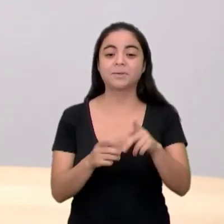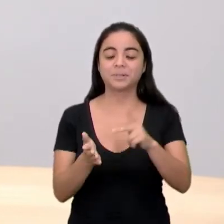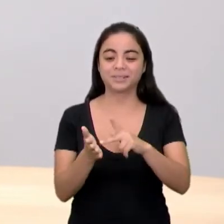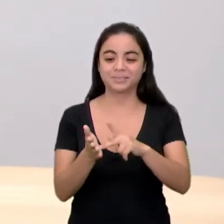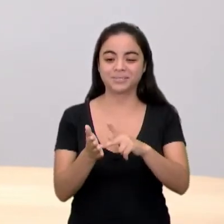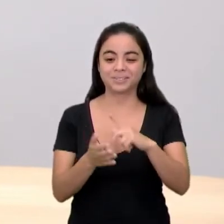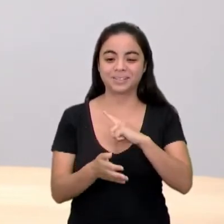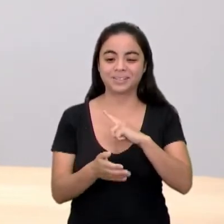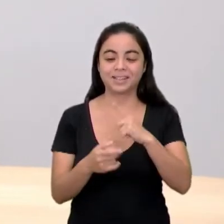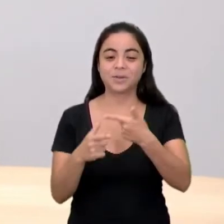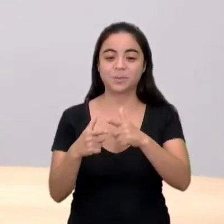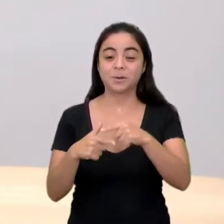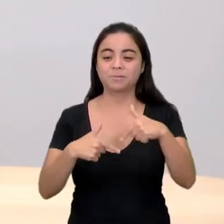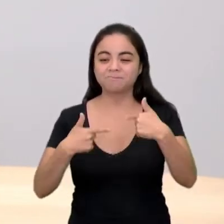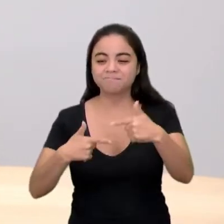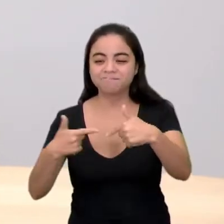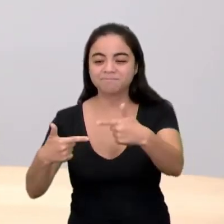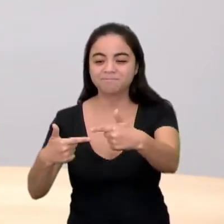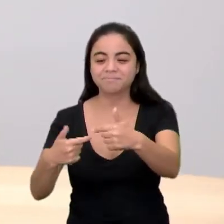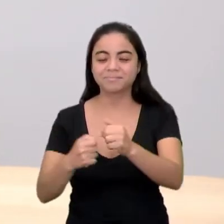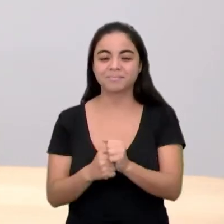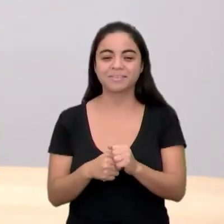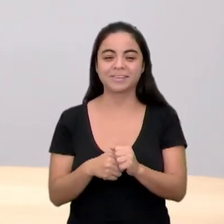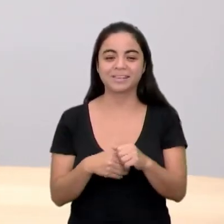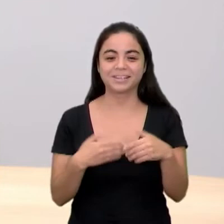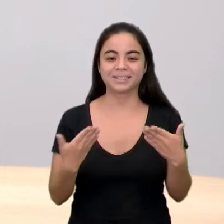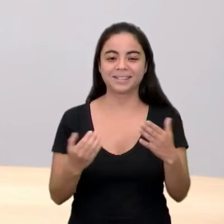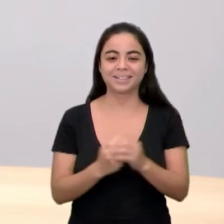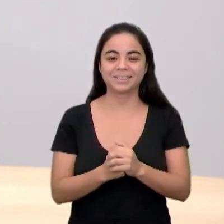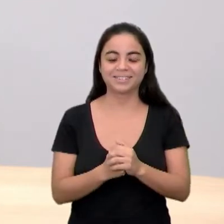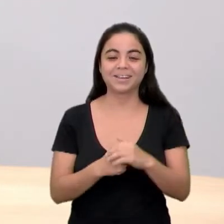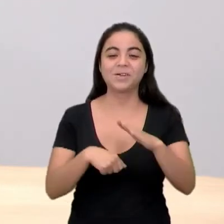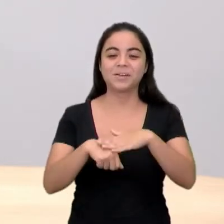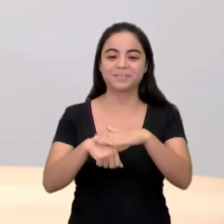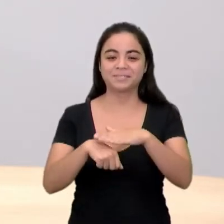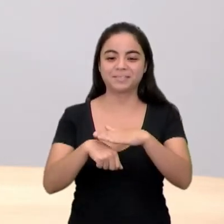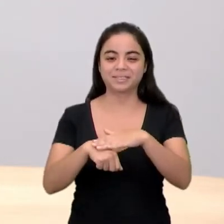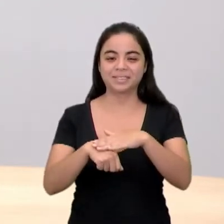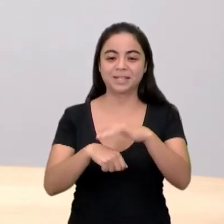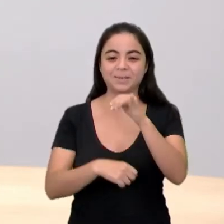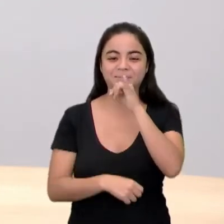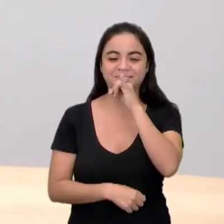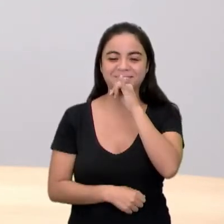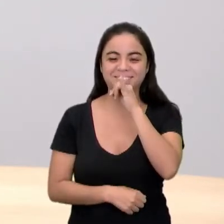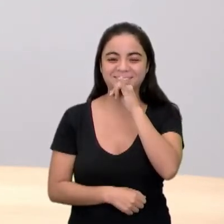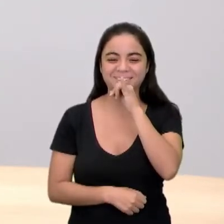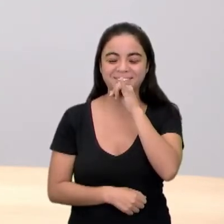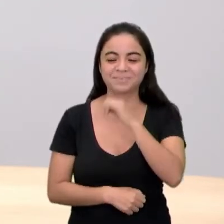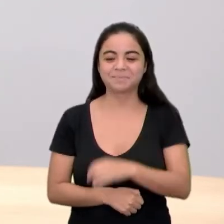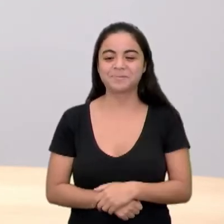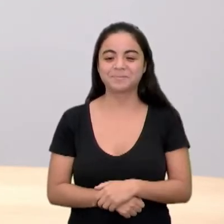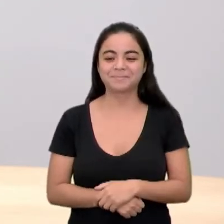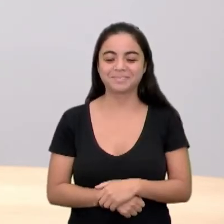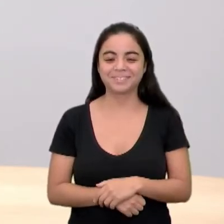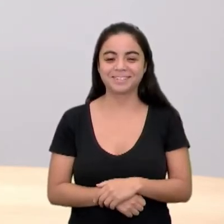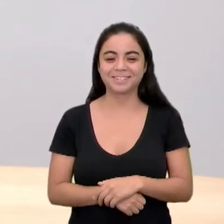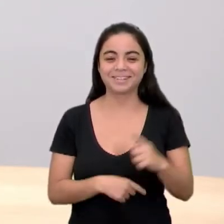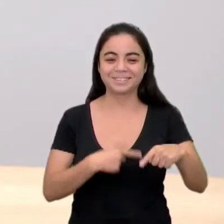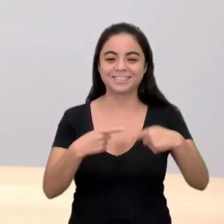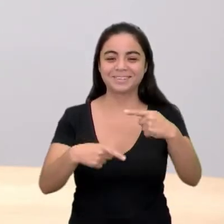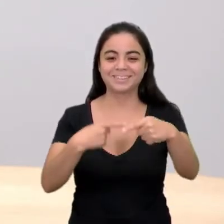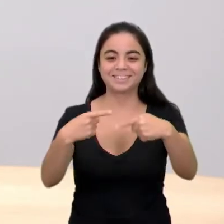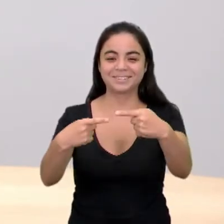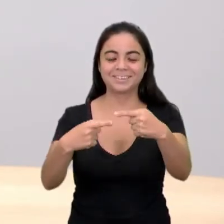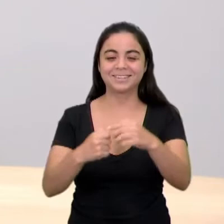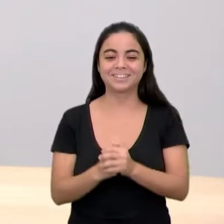trazendo consequências e que vai aí gerar consequências inimagináveis aí para as próximas décadas, anos, sei